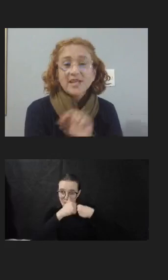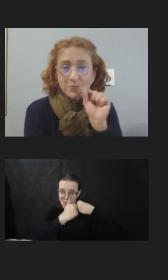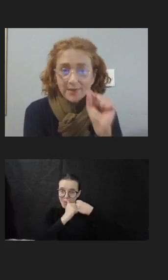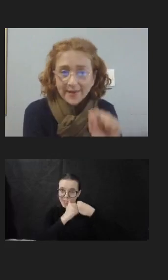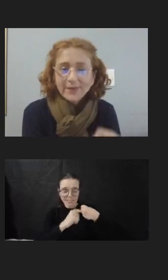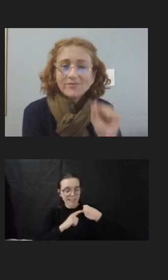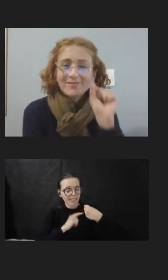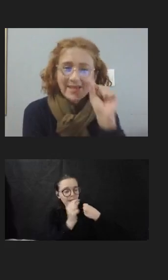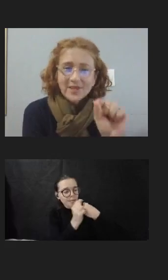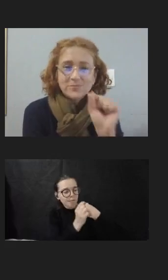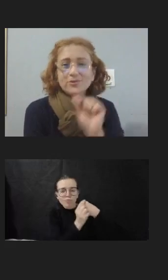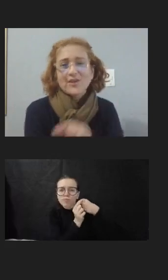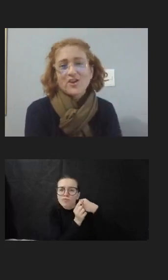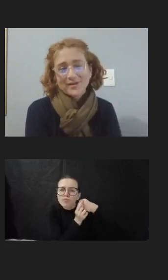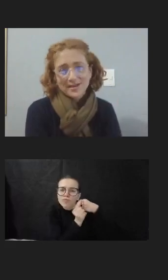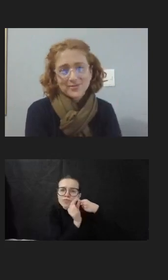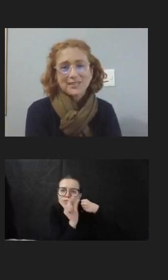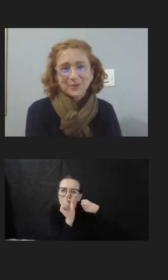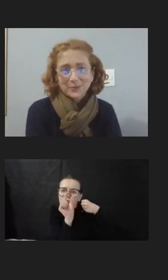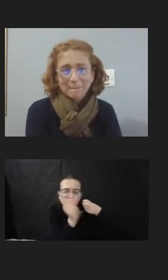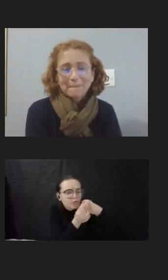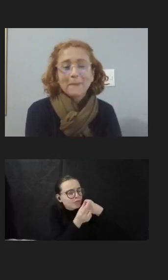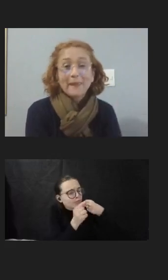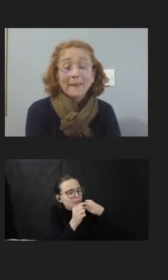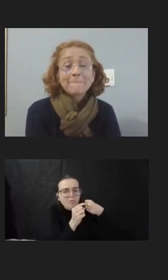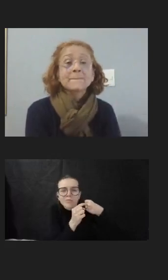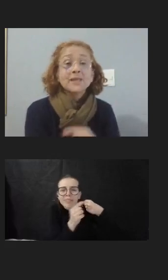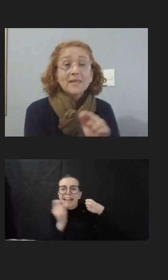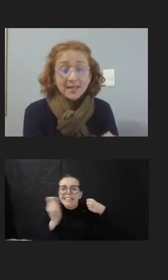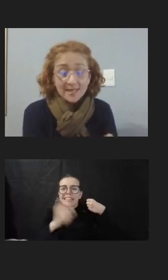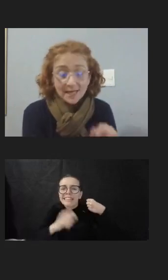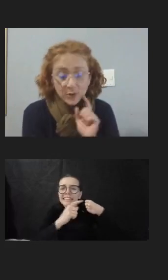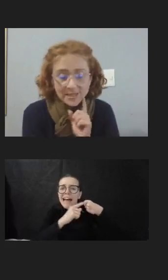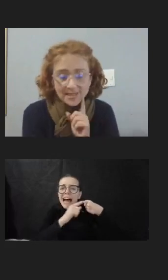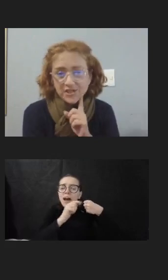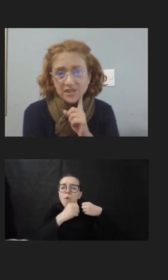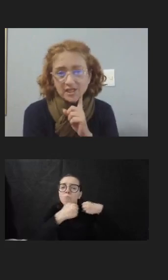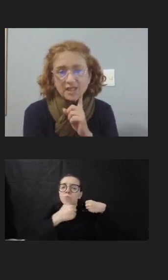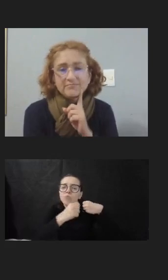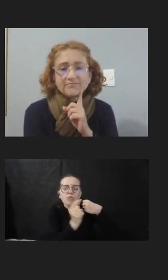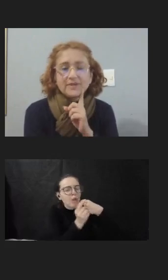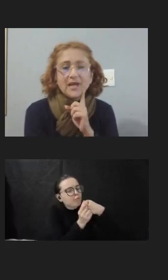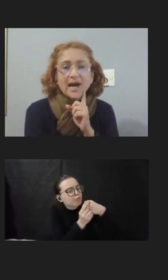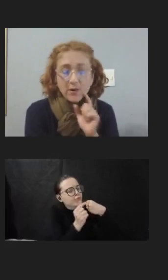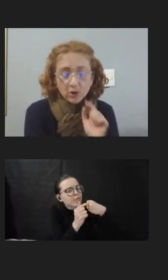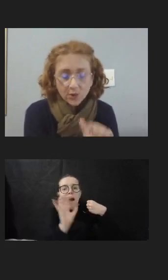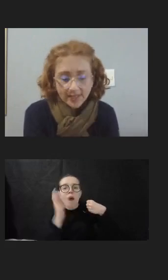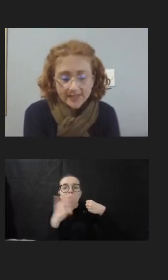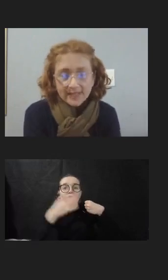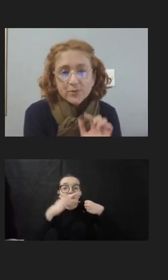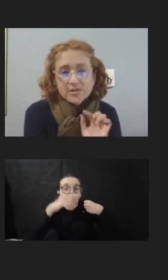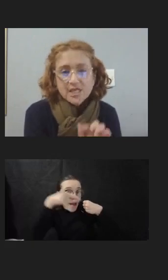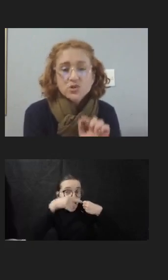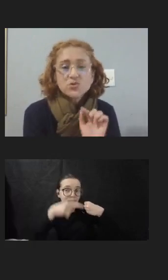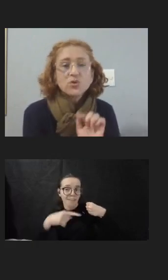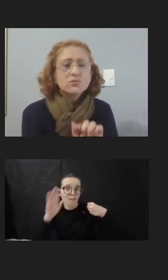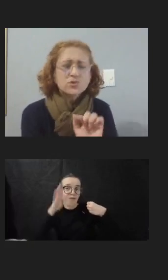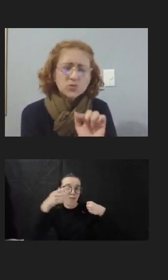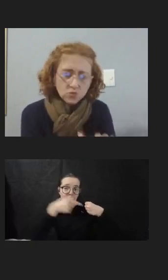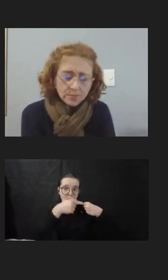Que tem de pequeno, tem de potente para causar dor, né? E a bursite aqui. Aí eu coloquei aqui